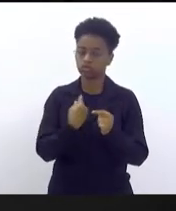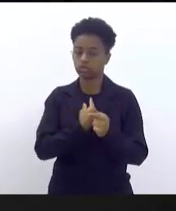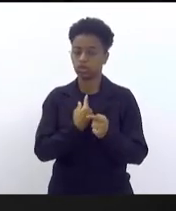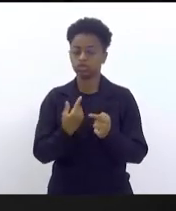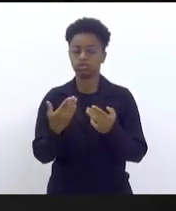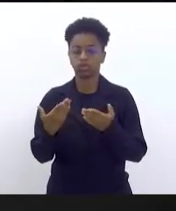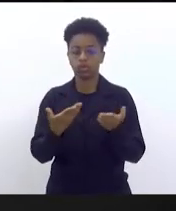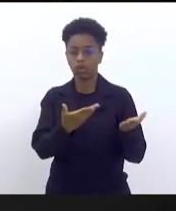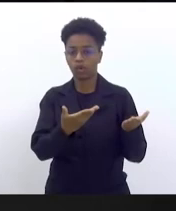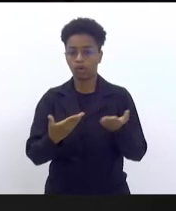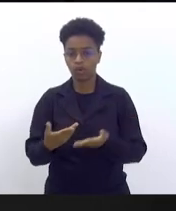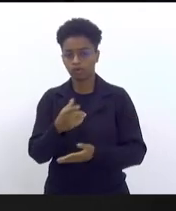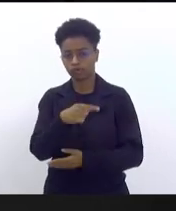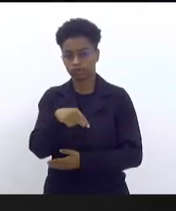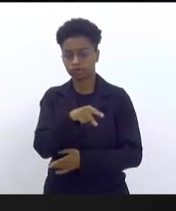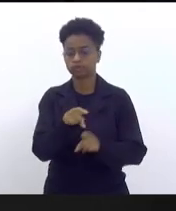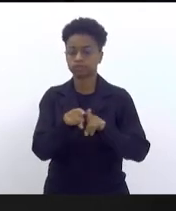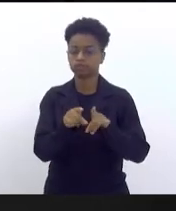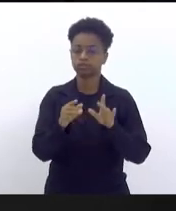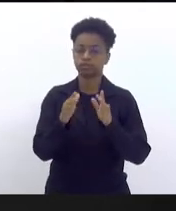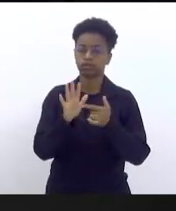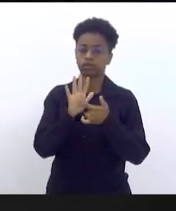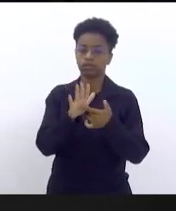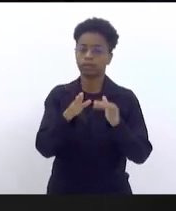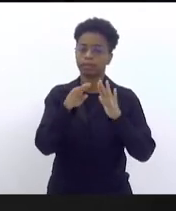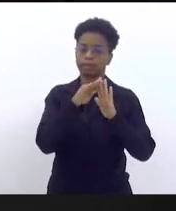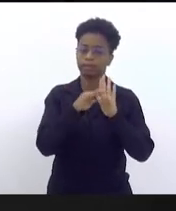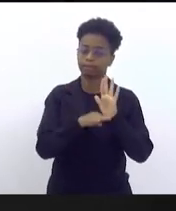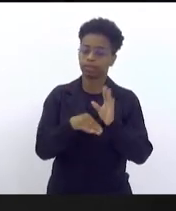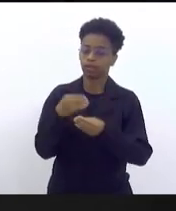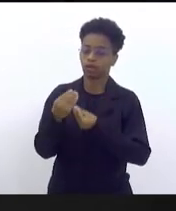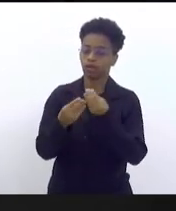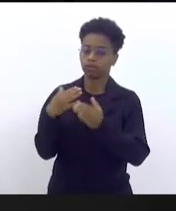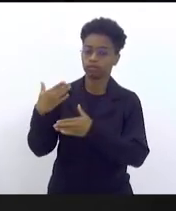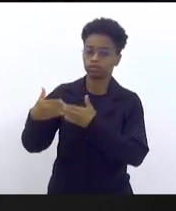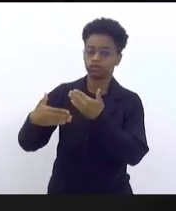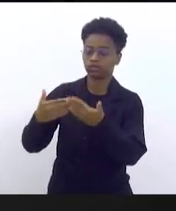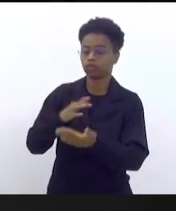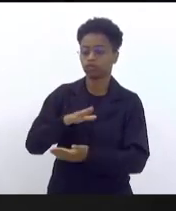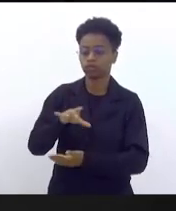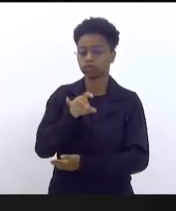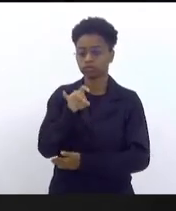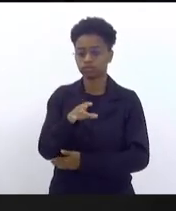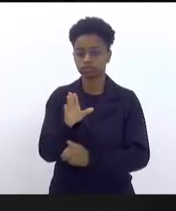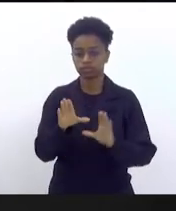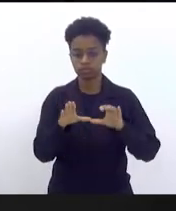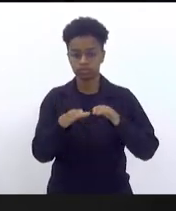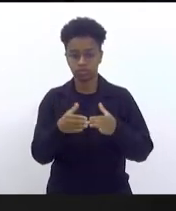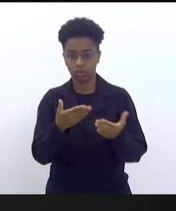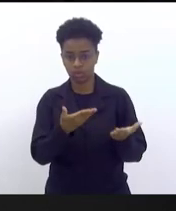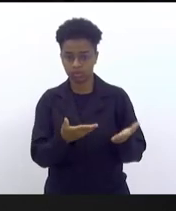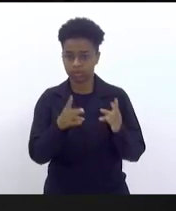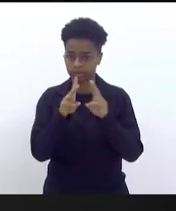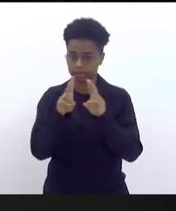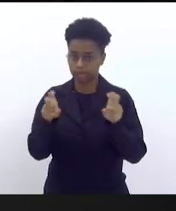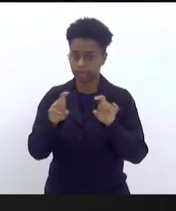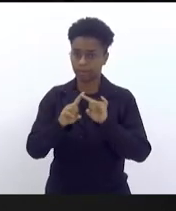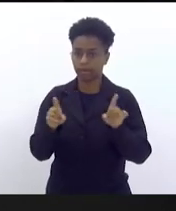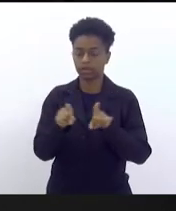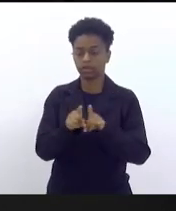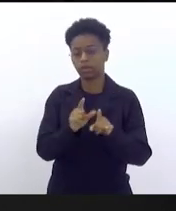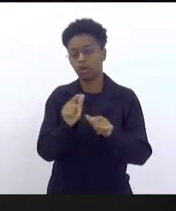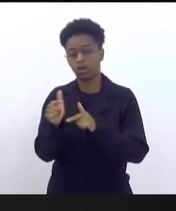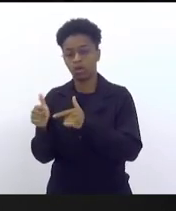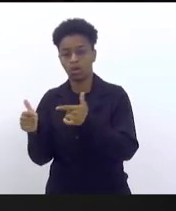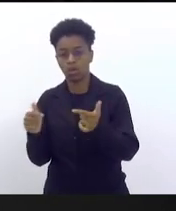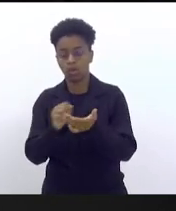convidando e mostrando o passo a passo do desenvolver não só desta comissão do tema mas muitas outras